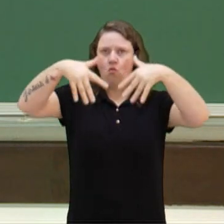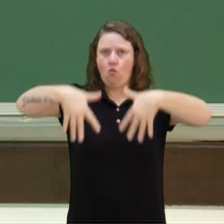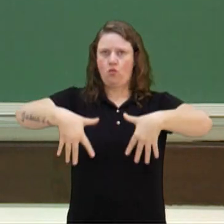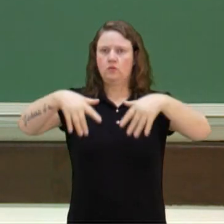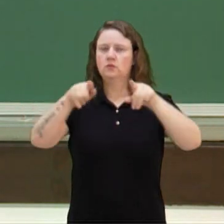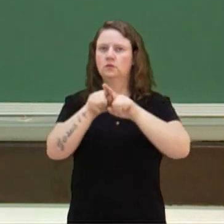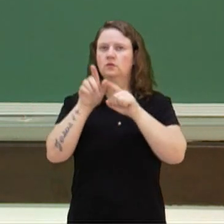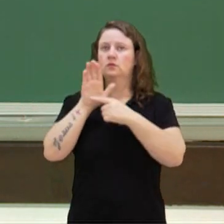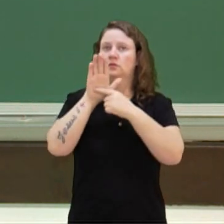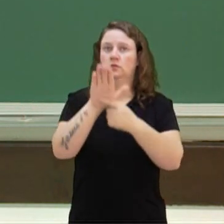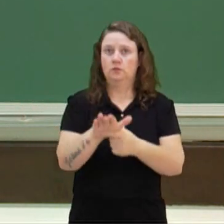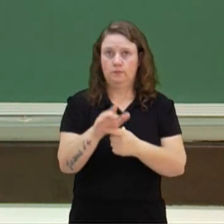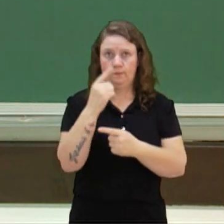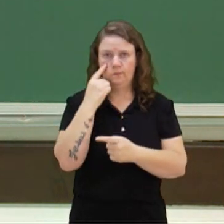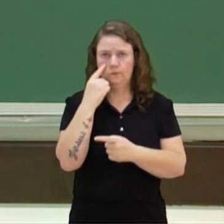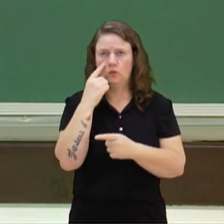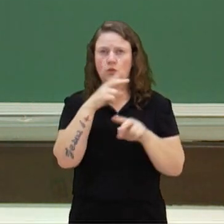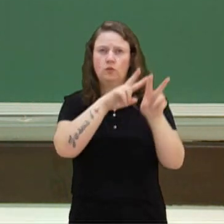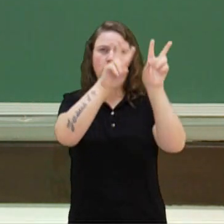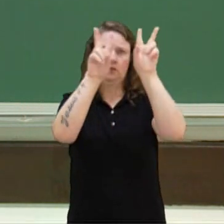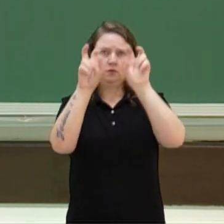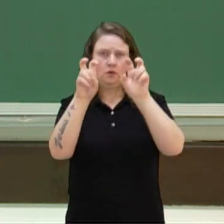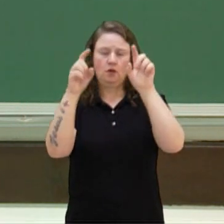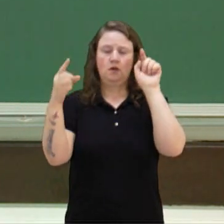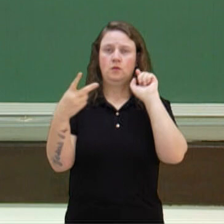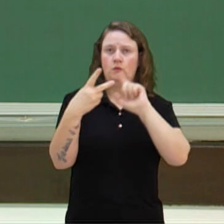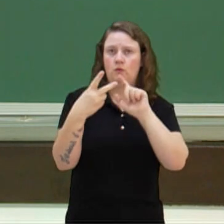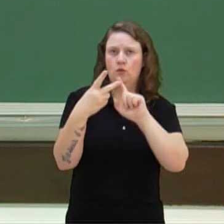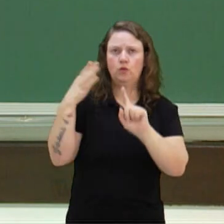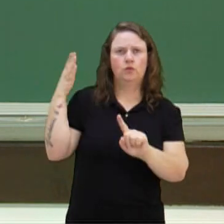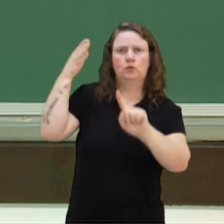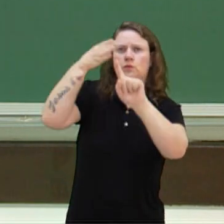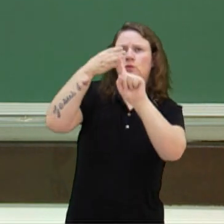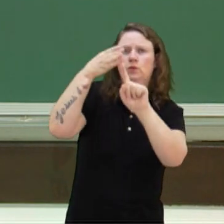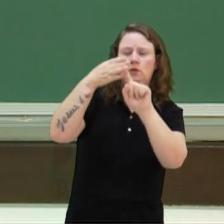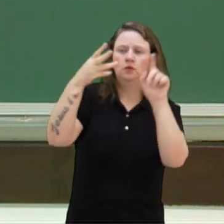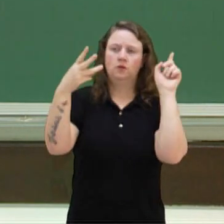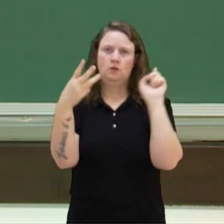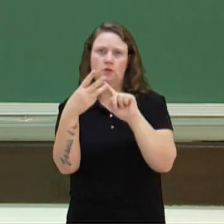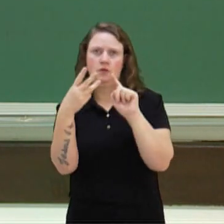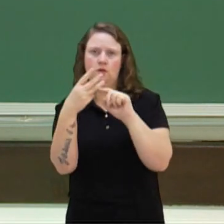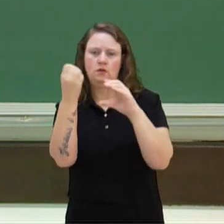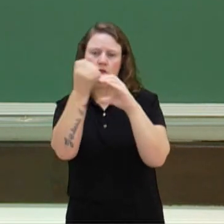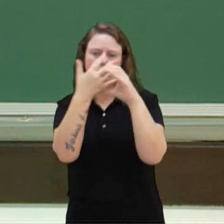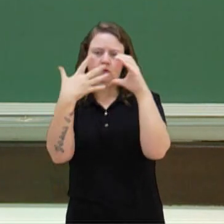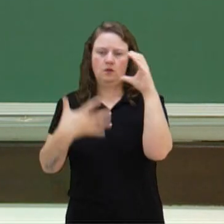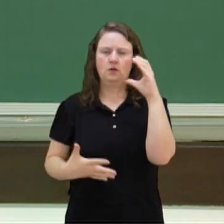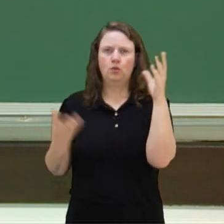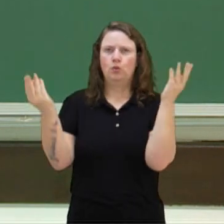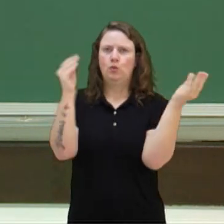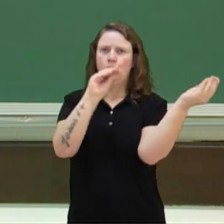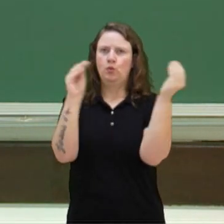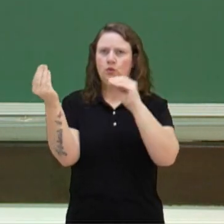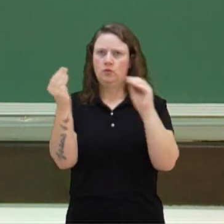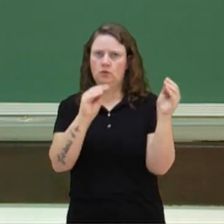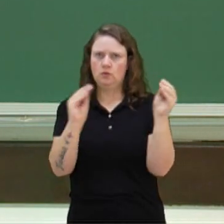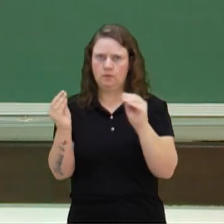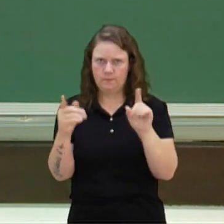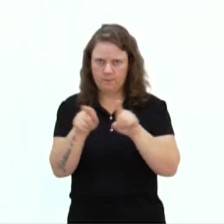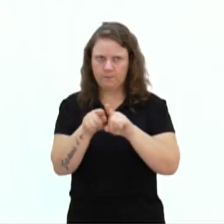seguir que nós vamos ver, qual é o tema, a finalidade, as características estruturais e os elementos